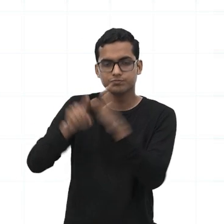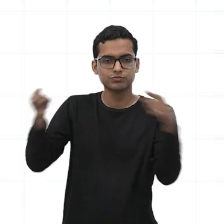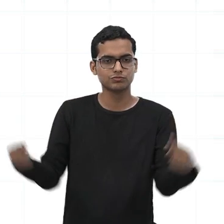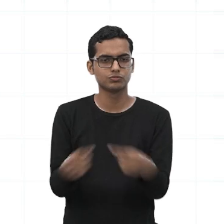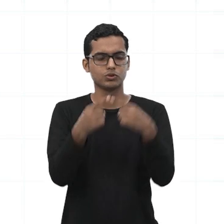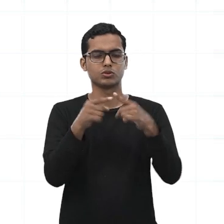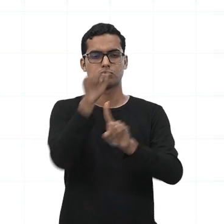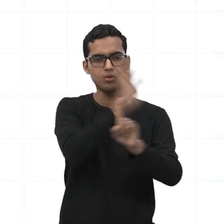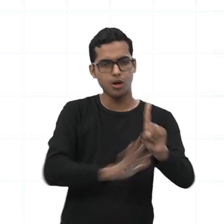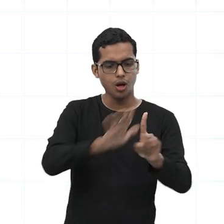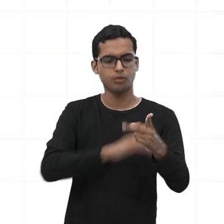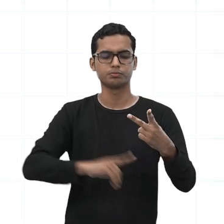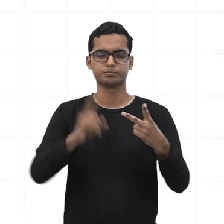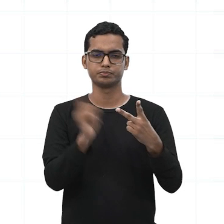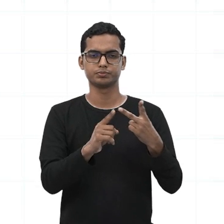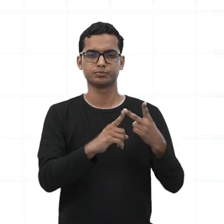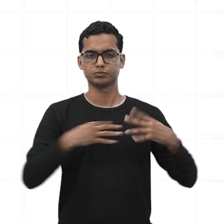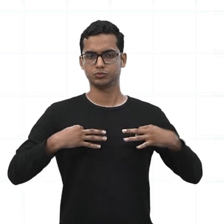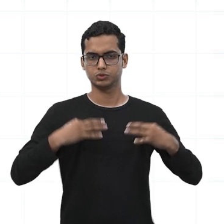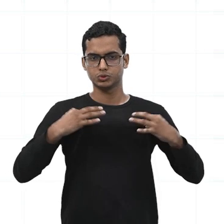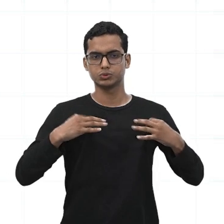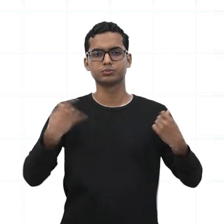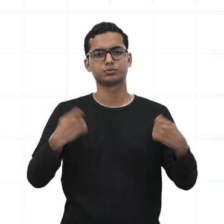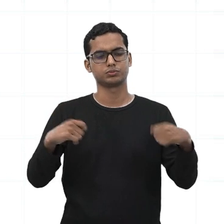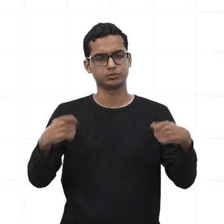com o figurino. Então, ele não pode sair